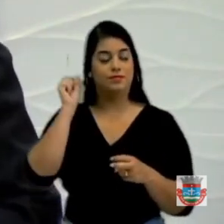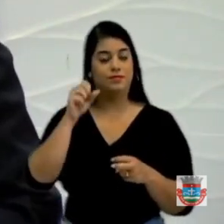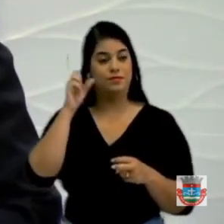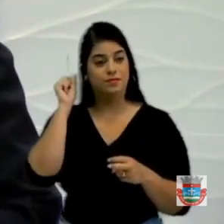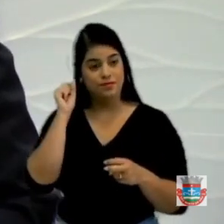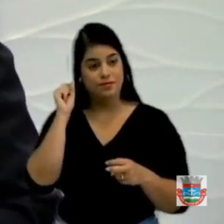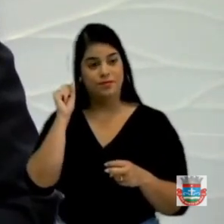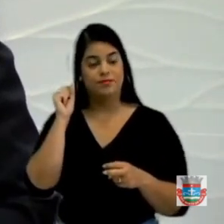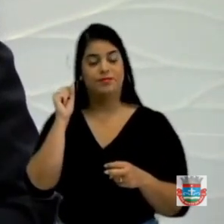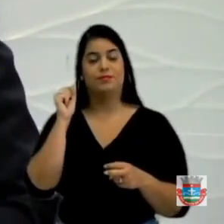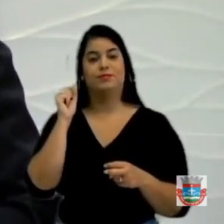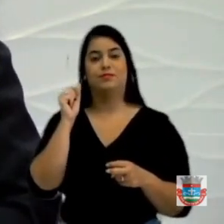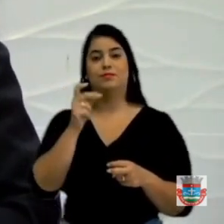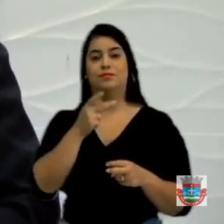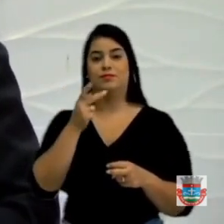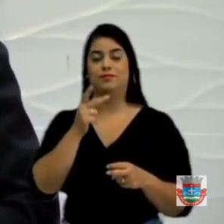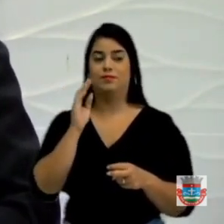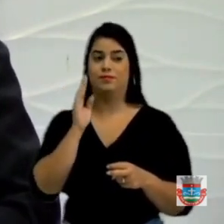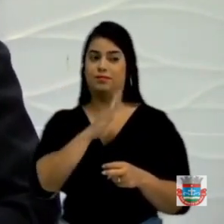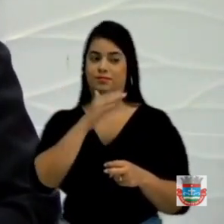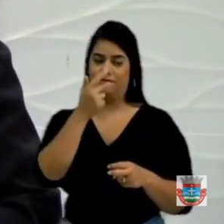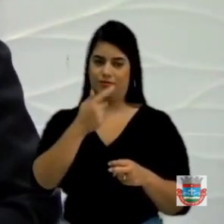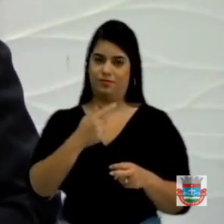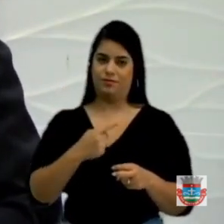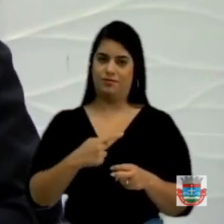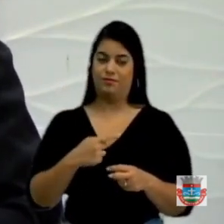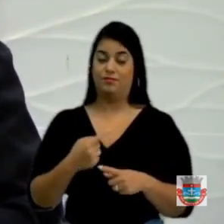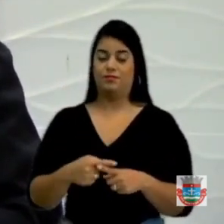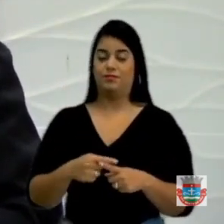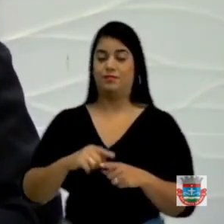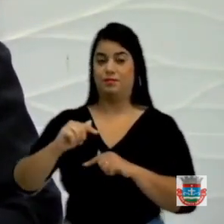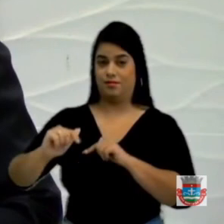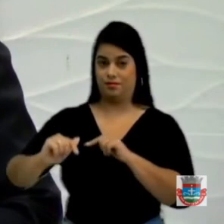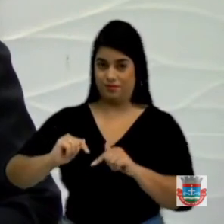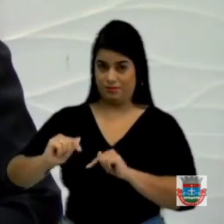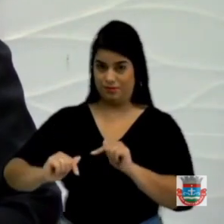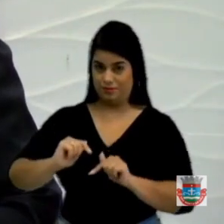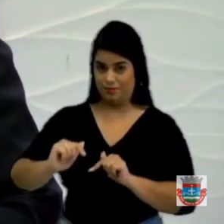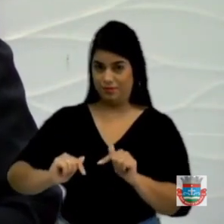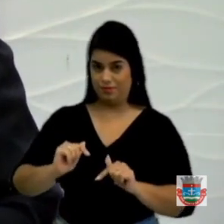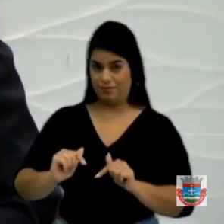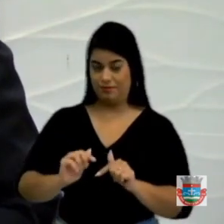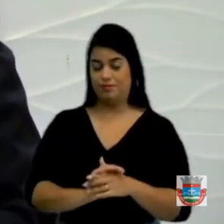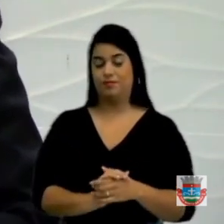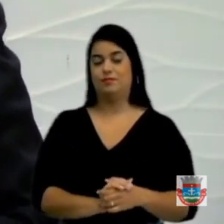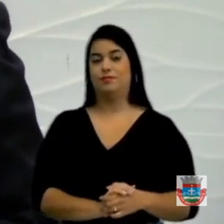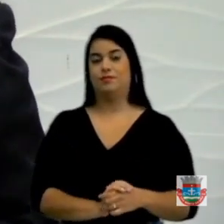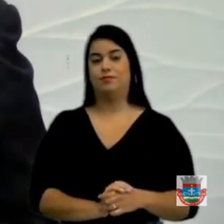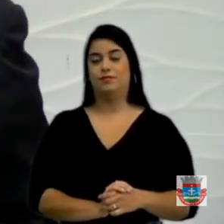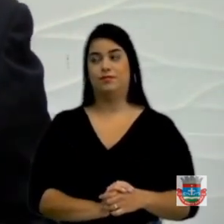se falar muito mal desse vereador. Porque quem trabalha, né,